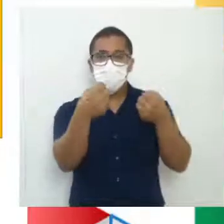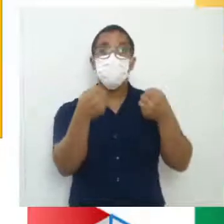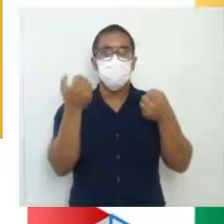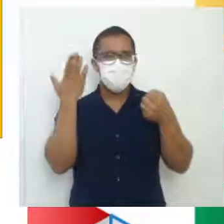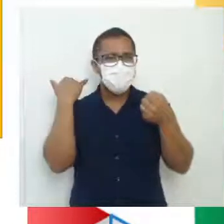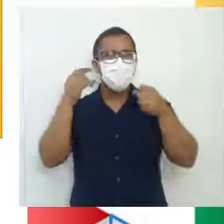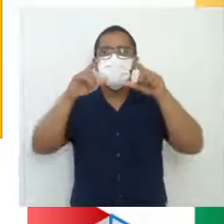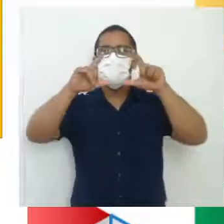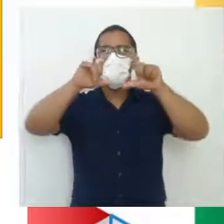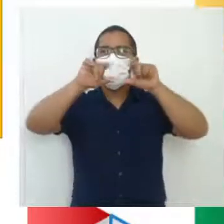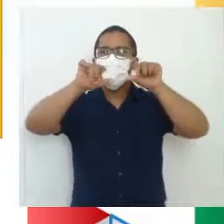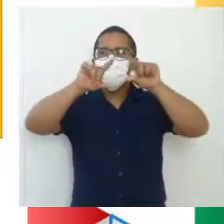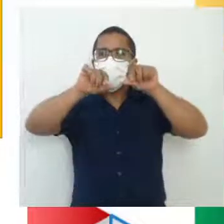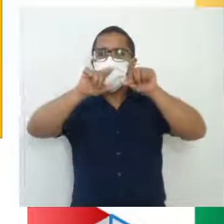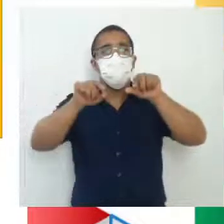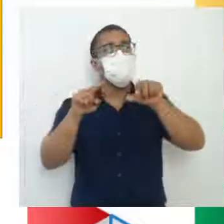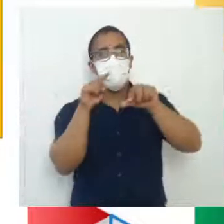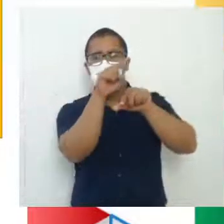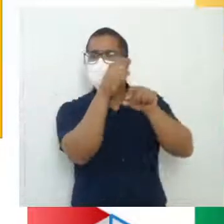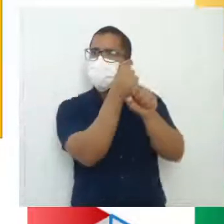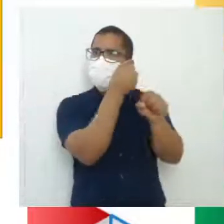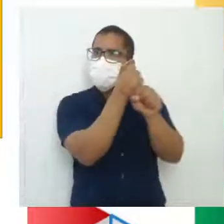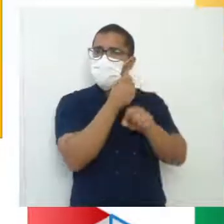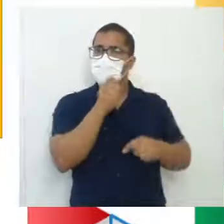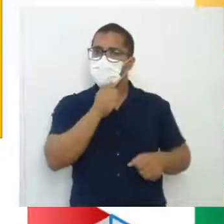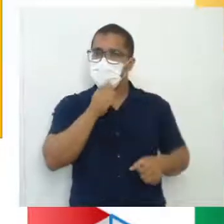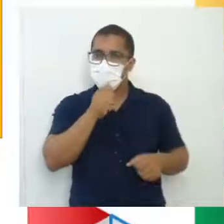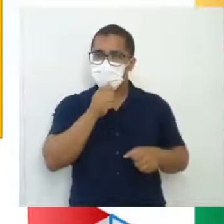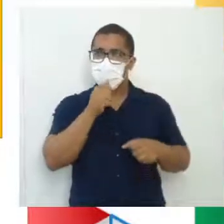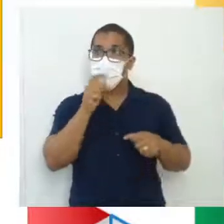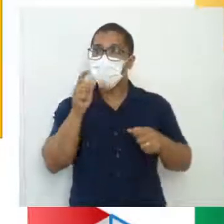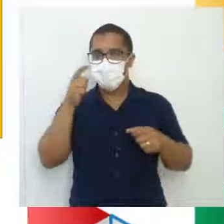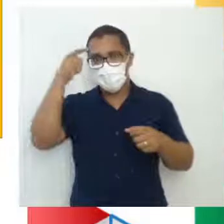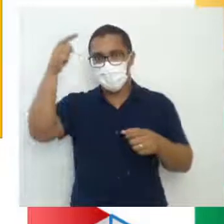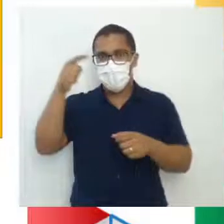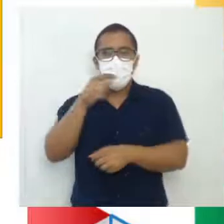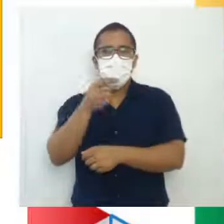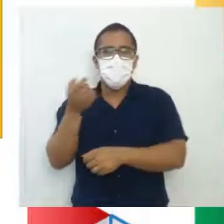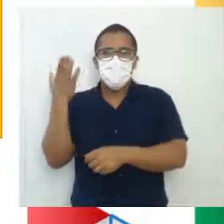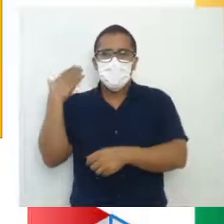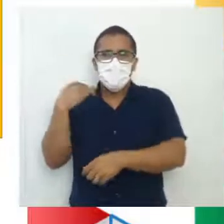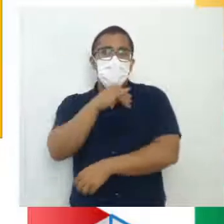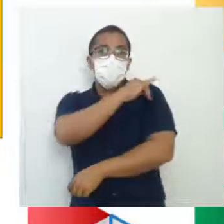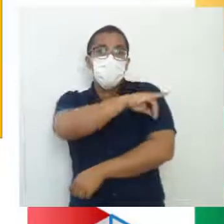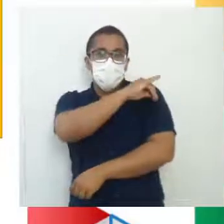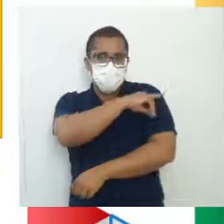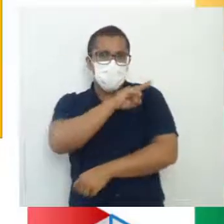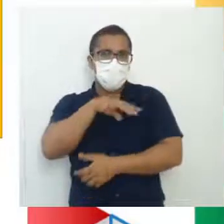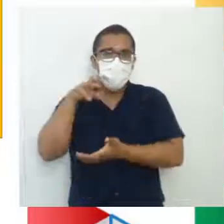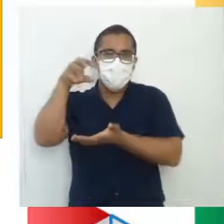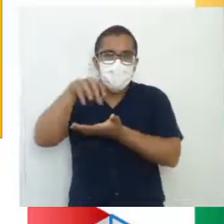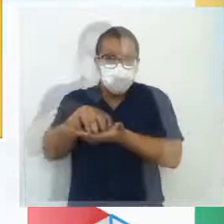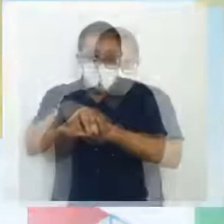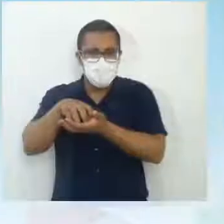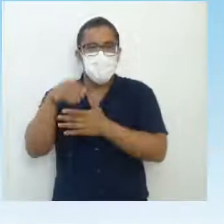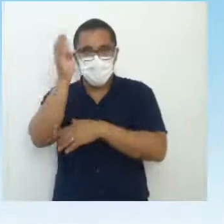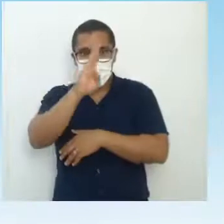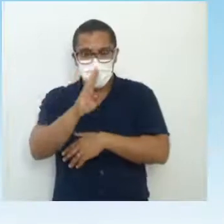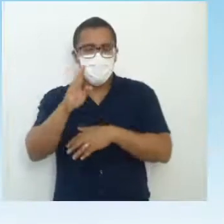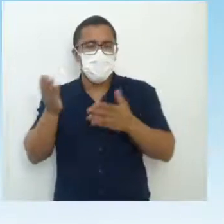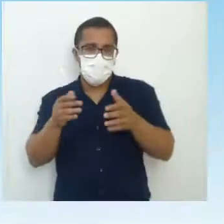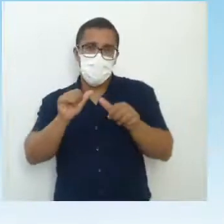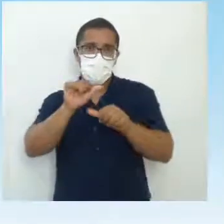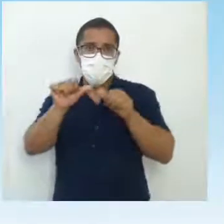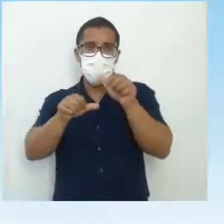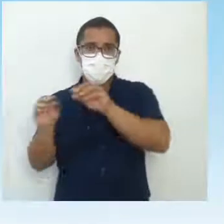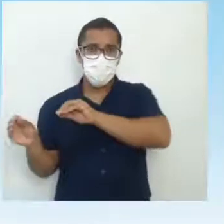em construção, para substituir o Rio de Janeiro como capital do Brasil. Olhando para mim agora, nós